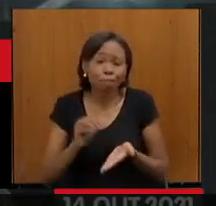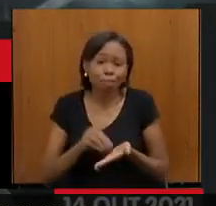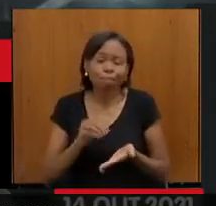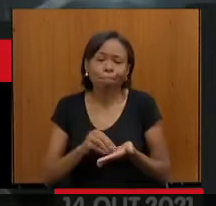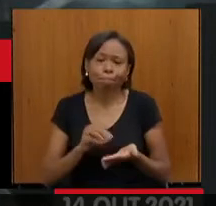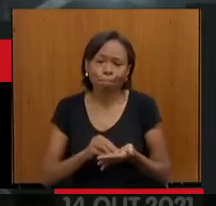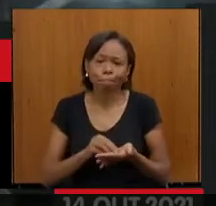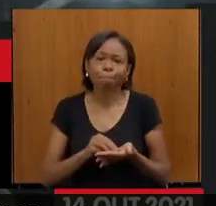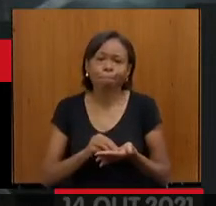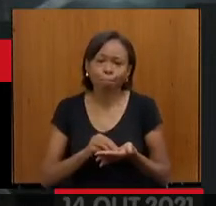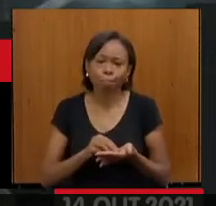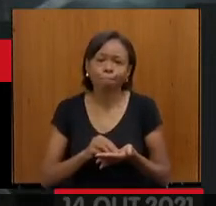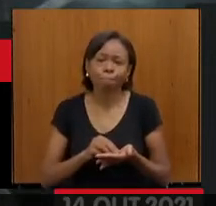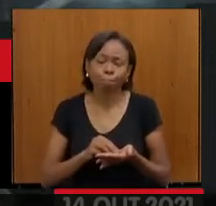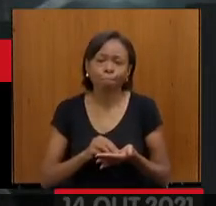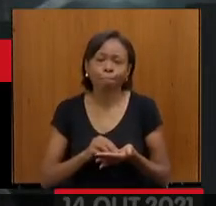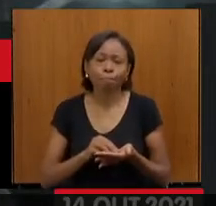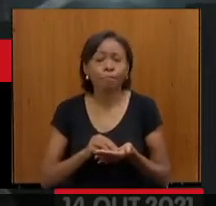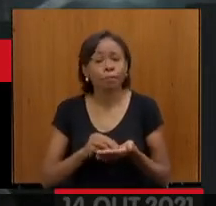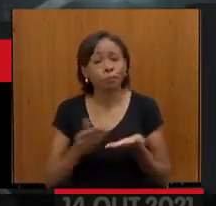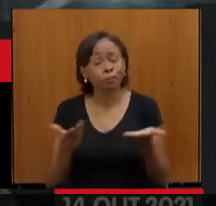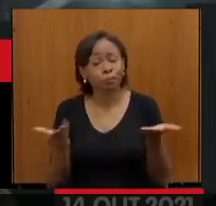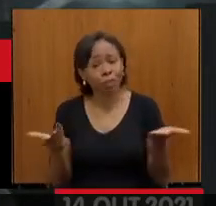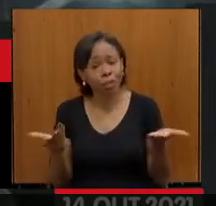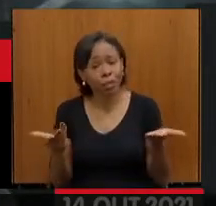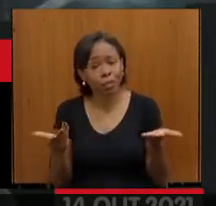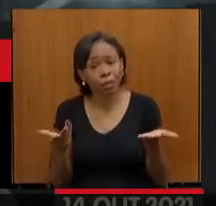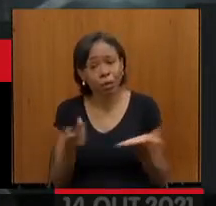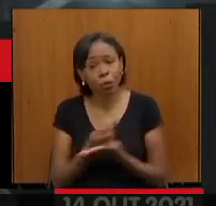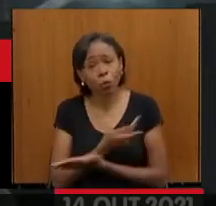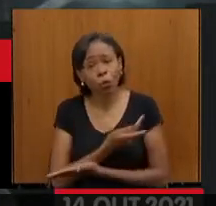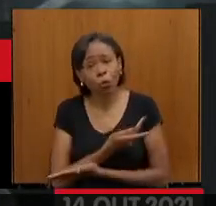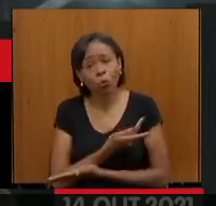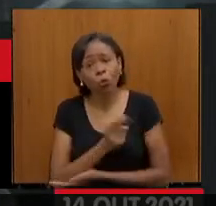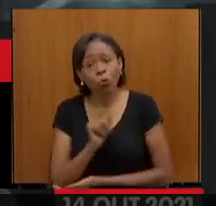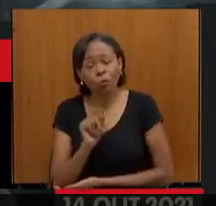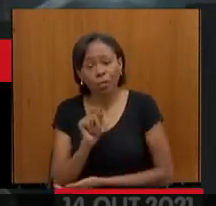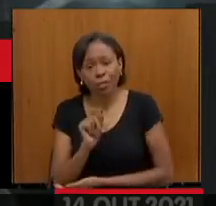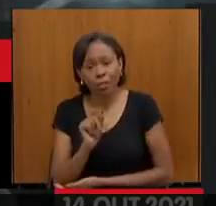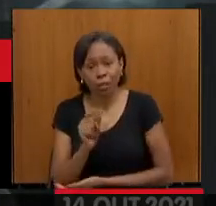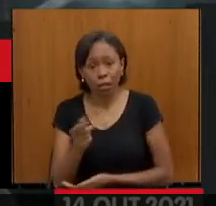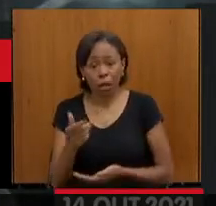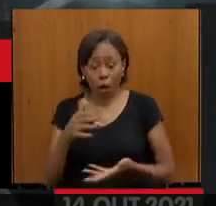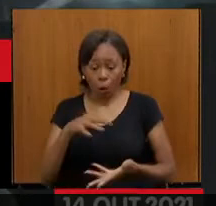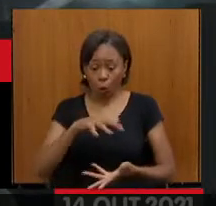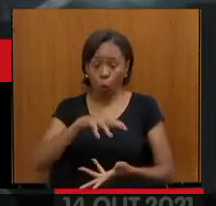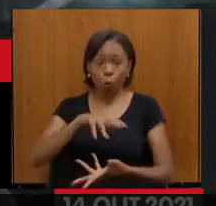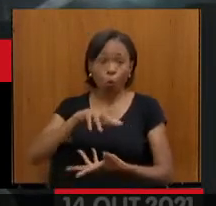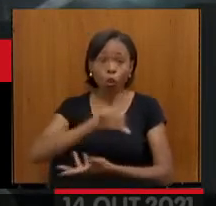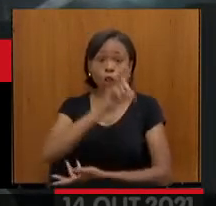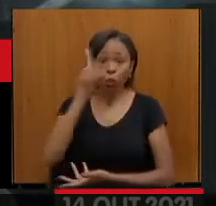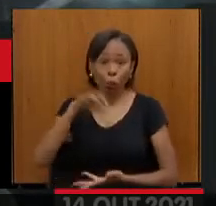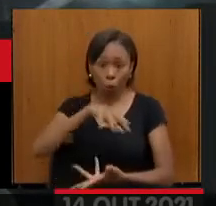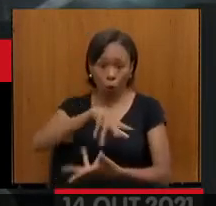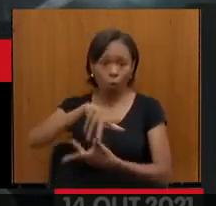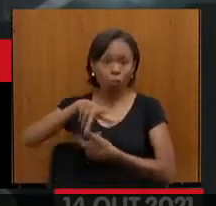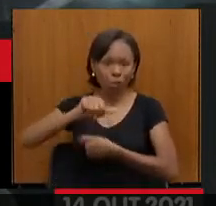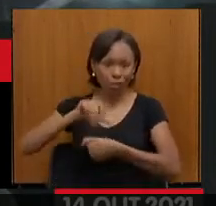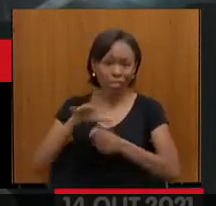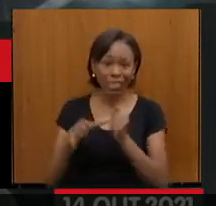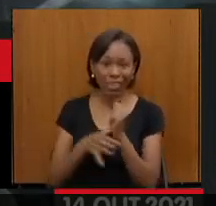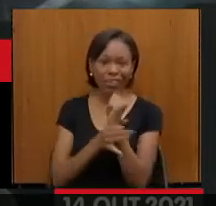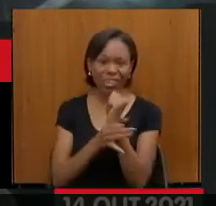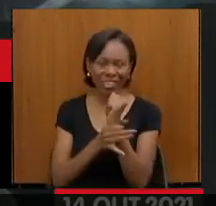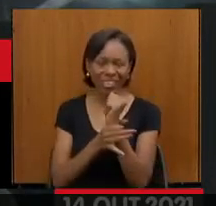muito significativo, né? E aí, em função do Dia Mundial da Segurança do Paciente, que esse ano foi